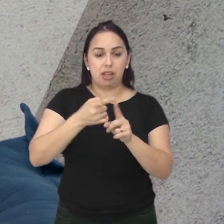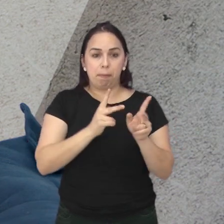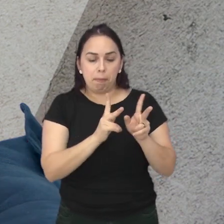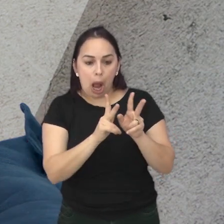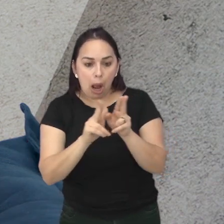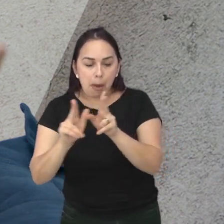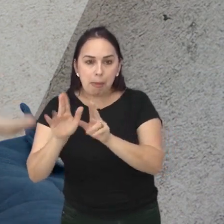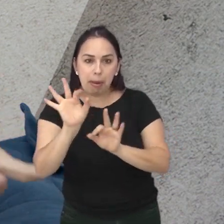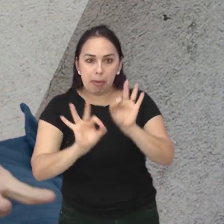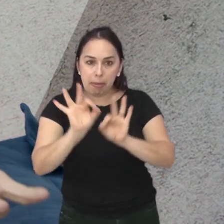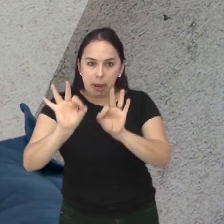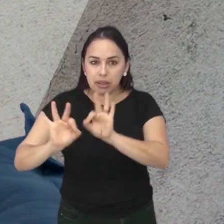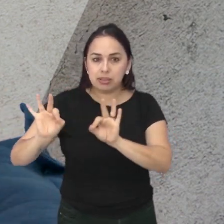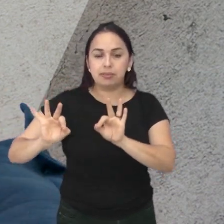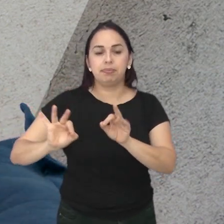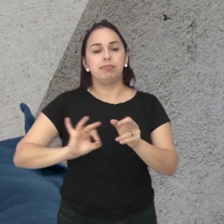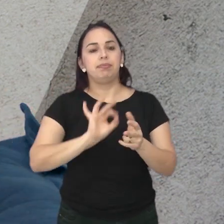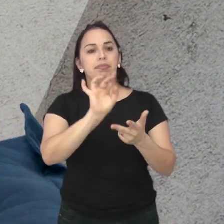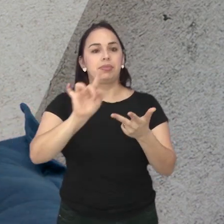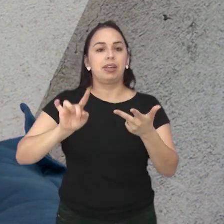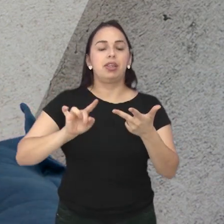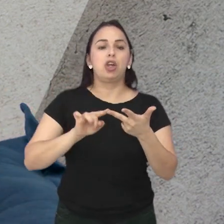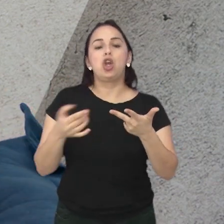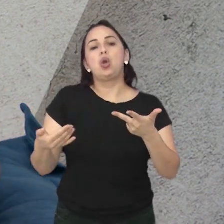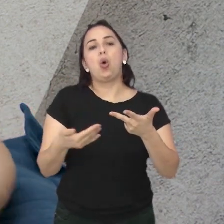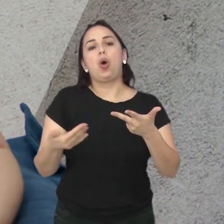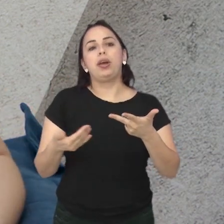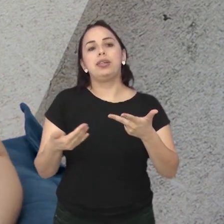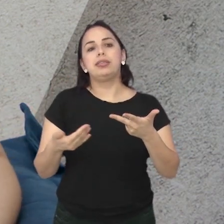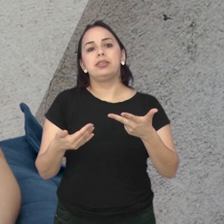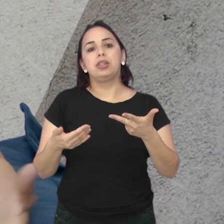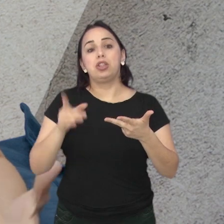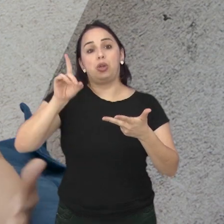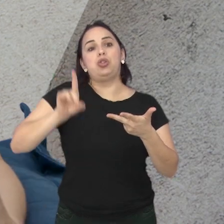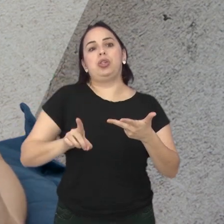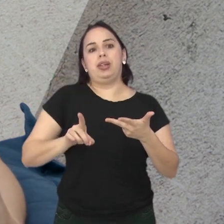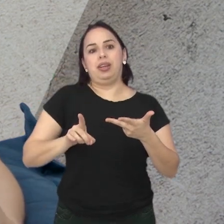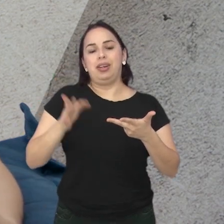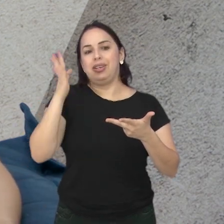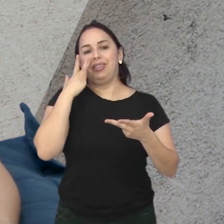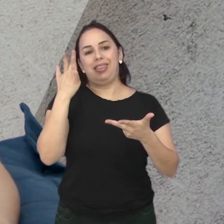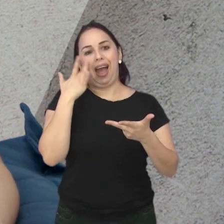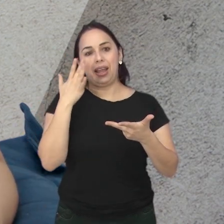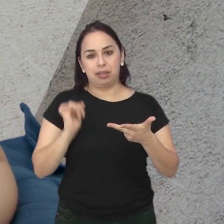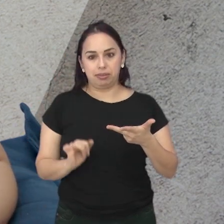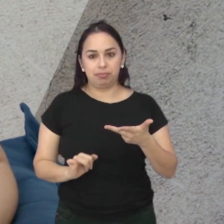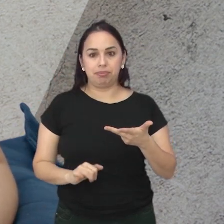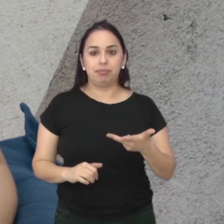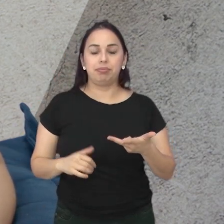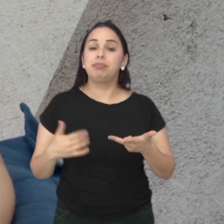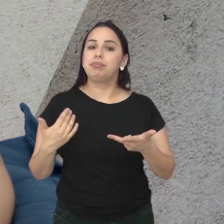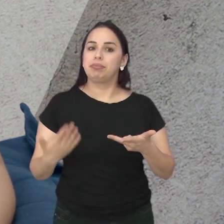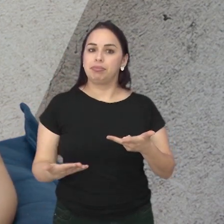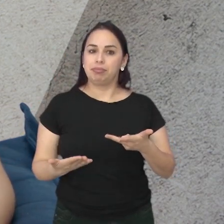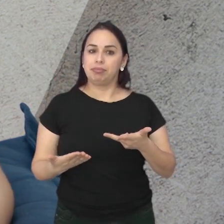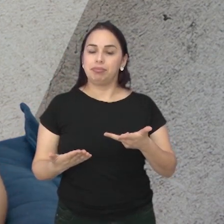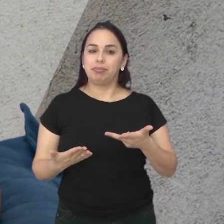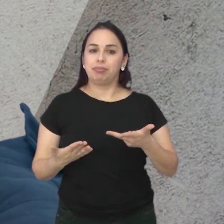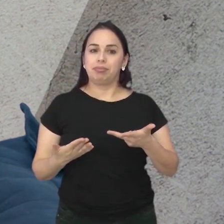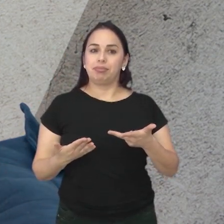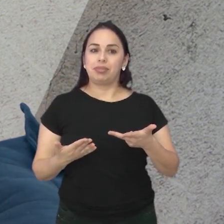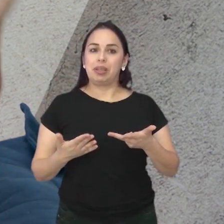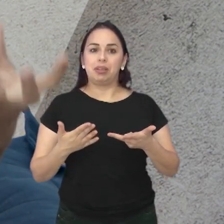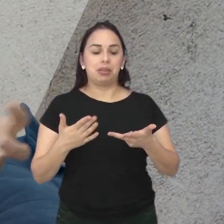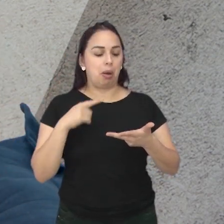Então, já fui acumulando funções. E hoje, eu sou também diretora teatral. Então,